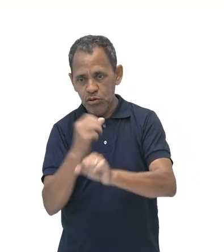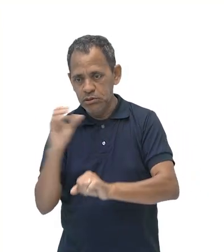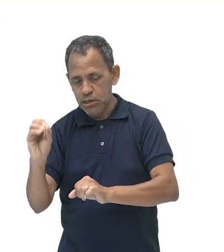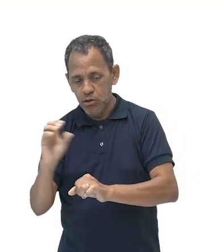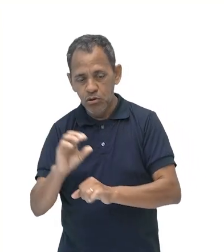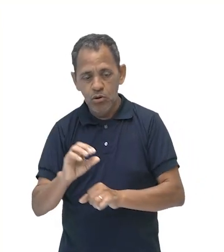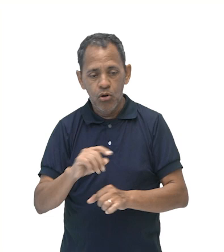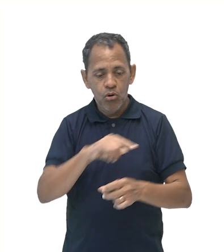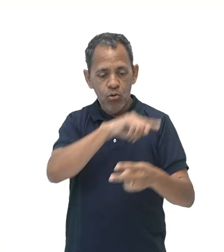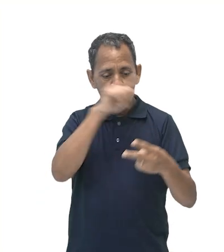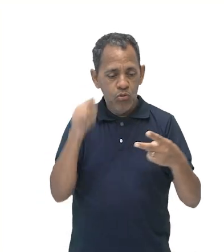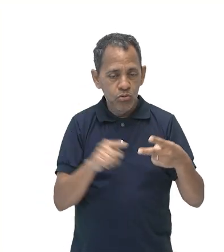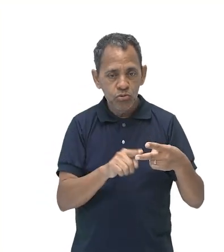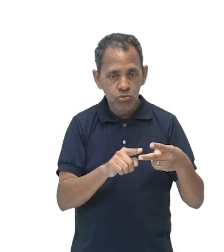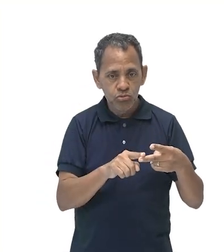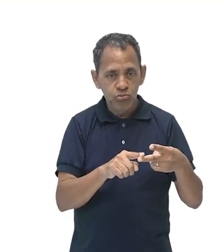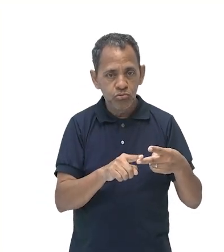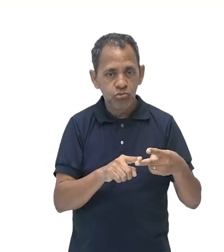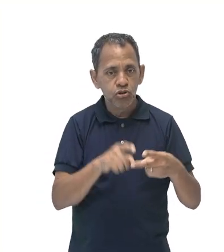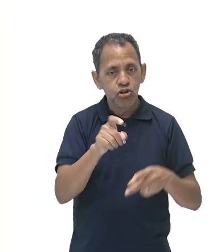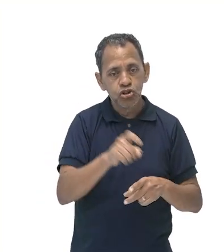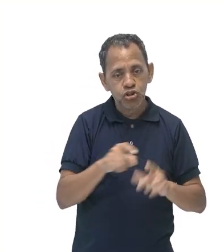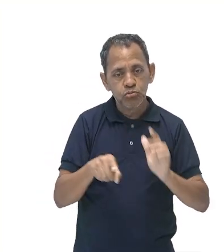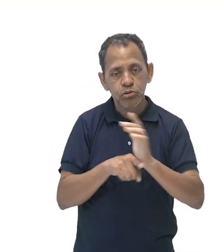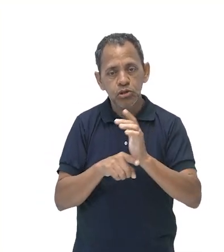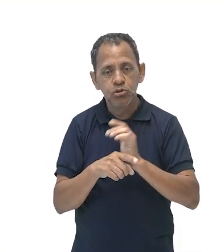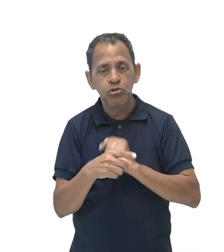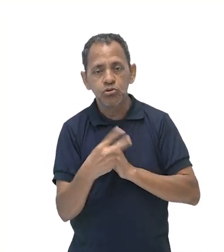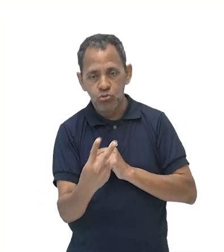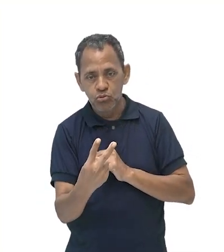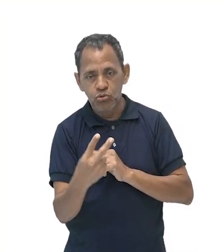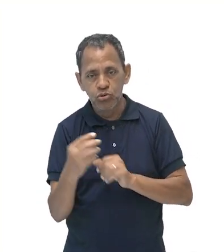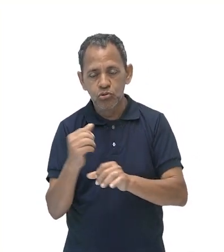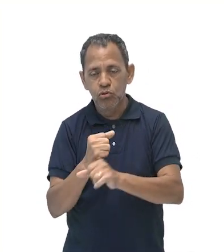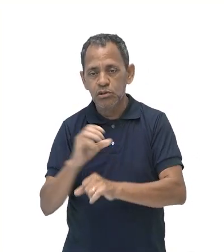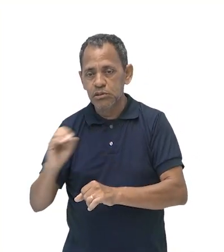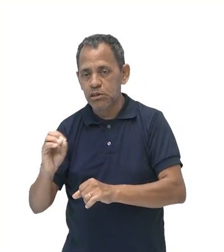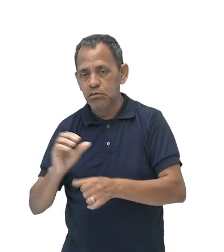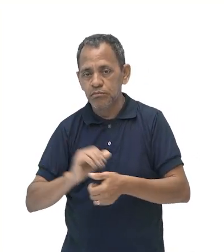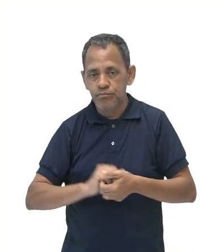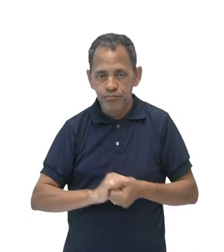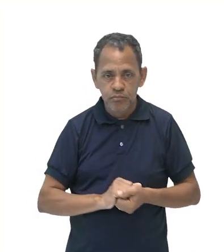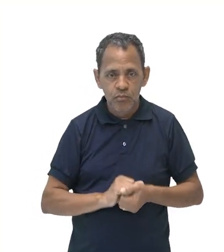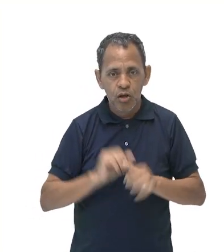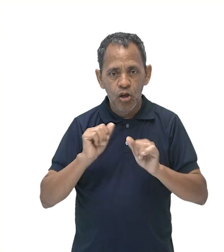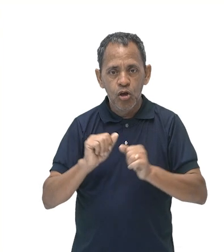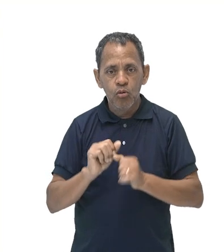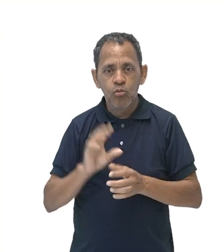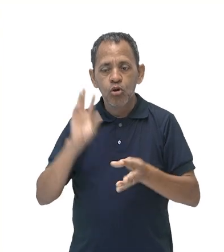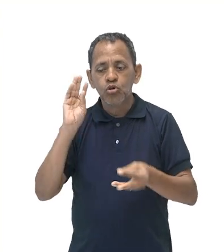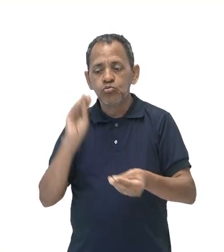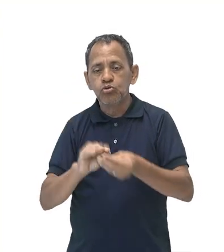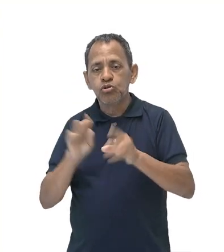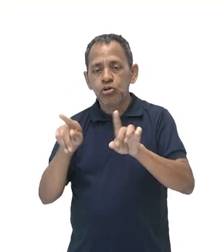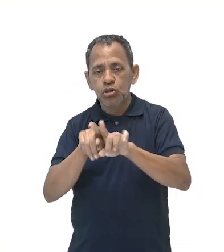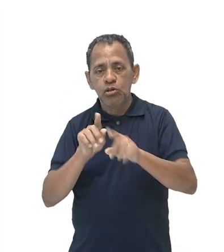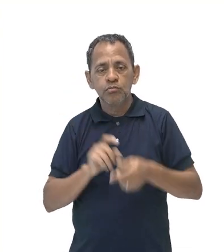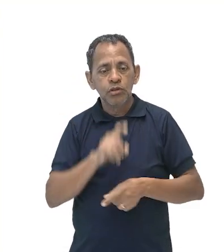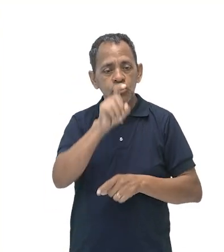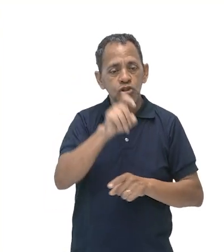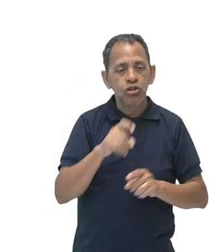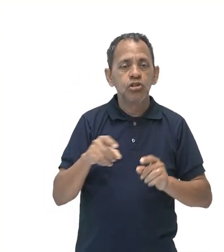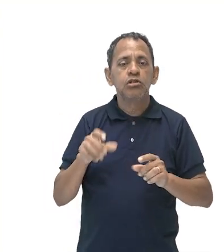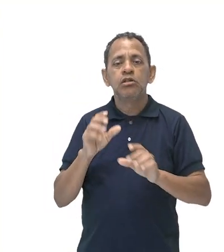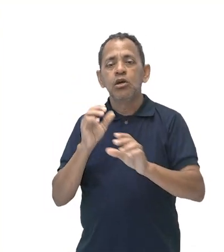o segundo número é igual a 0, x menos 2 é igual a 0. Então, aqui eu posso concluir que x é igual a menos